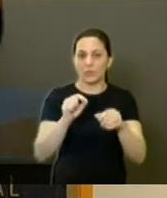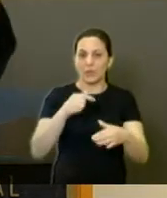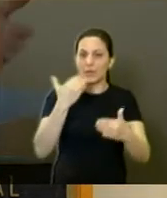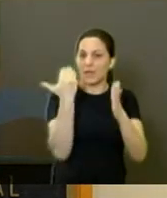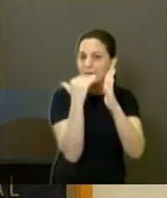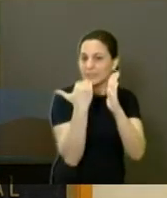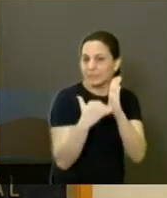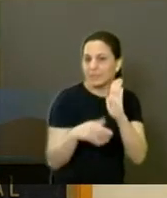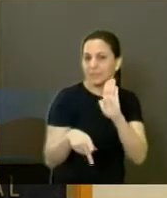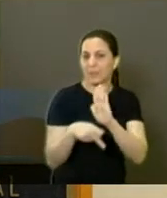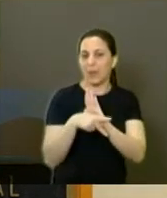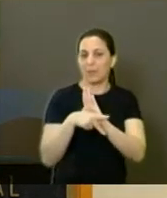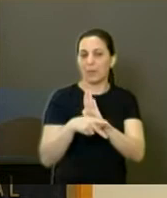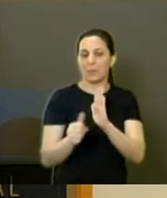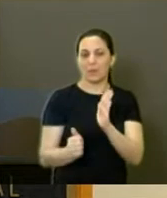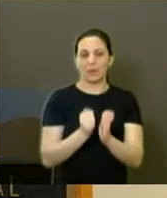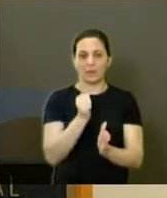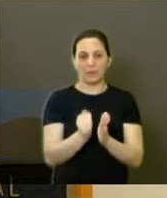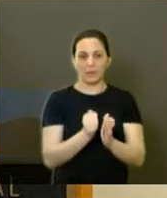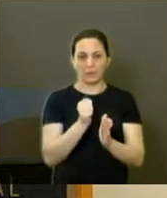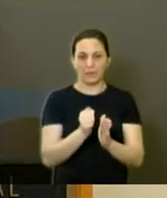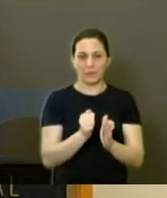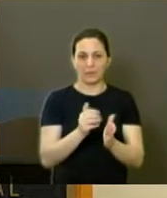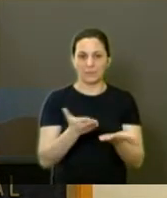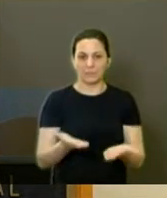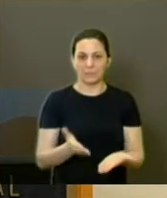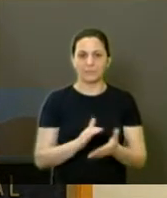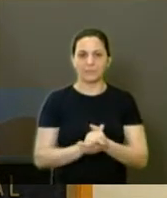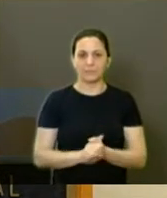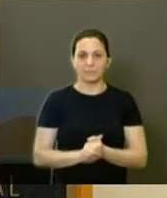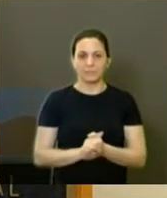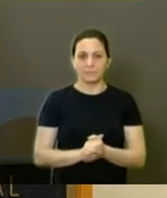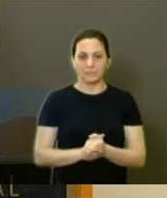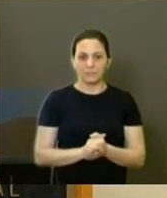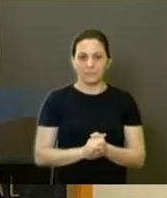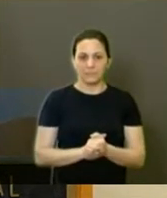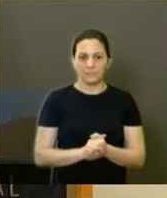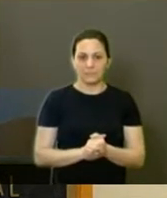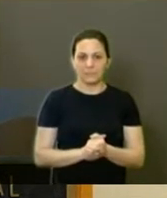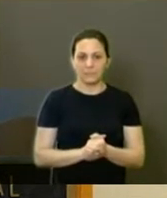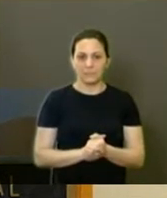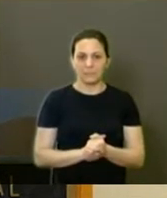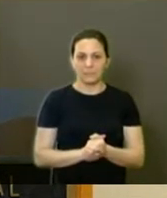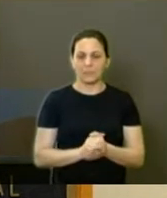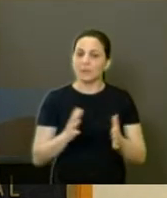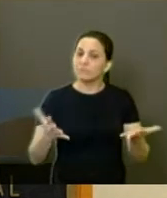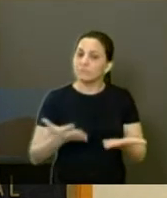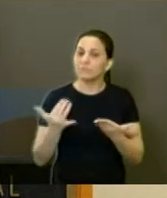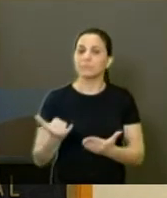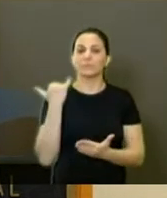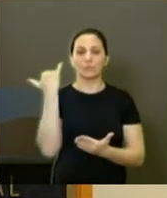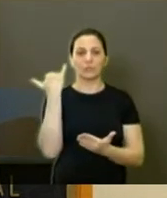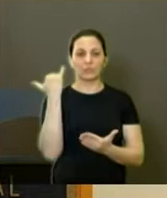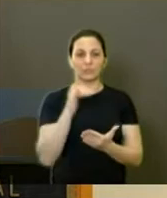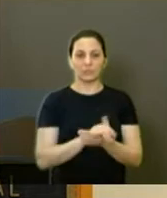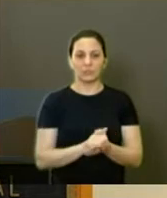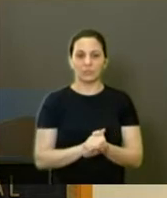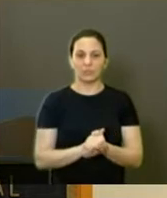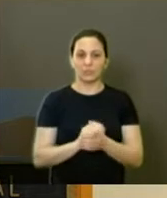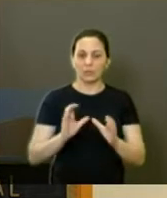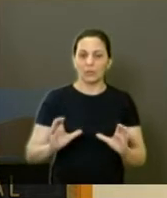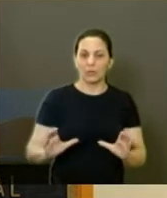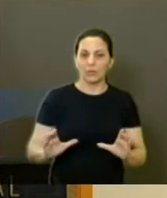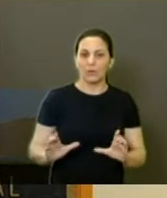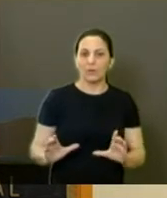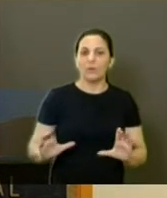que seria a receita de Araraquara. grande iniciativa, as nossas homenagens